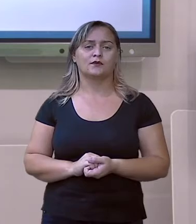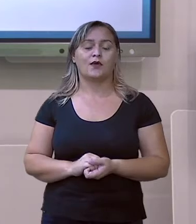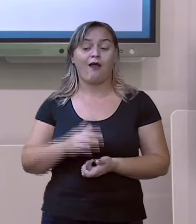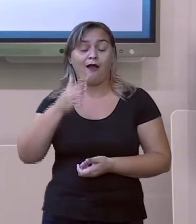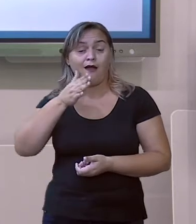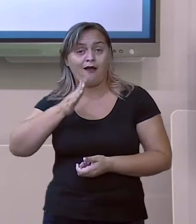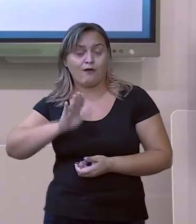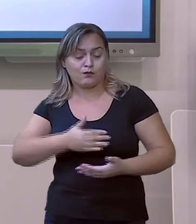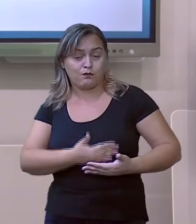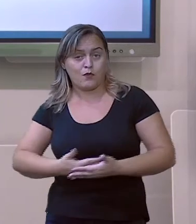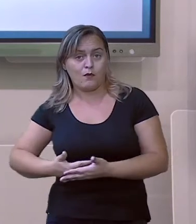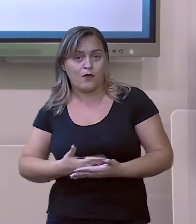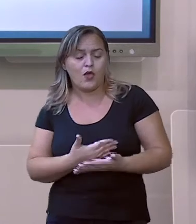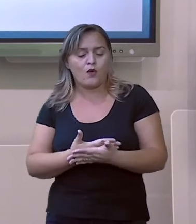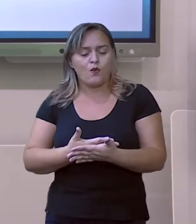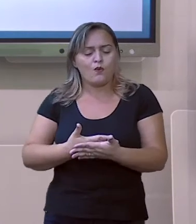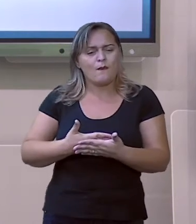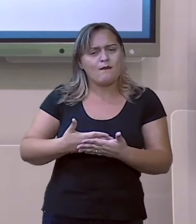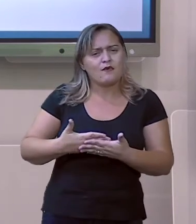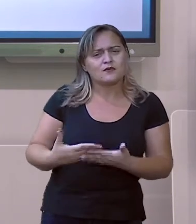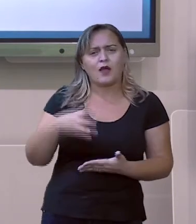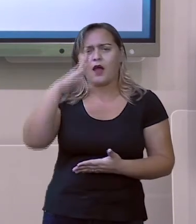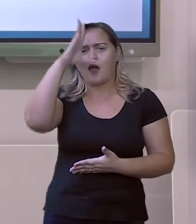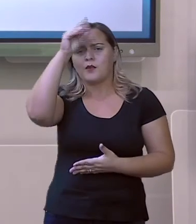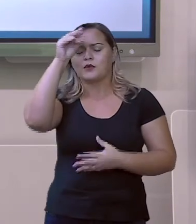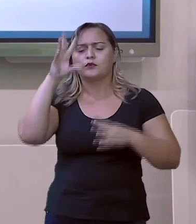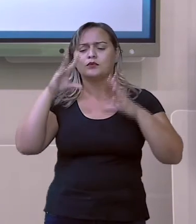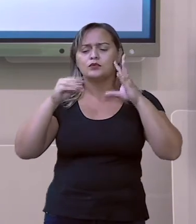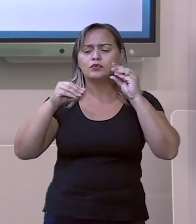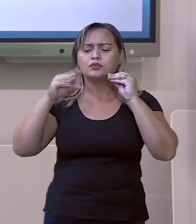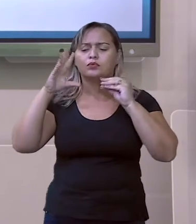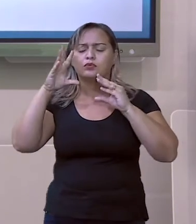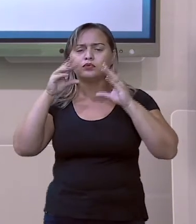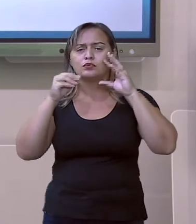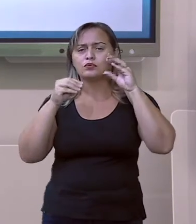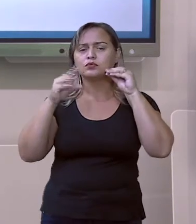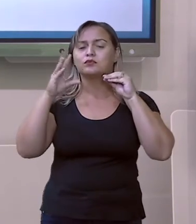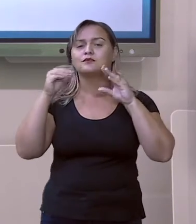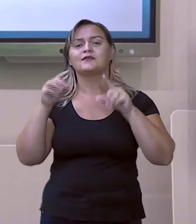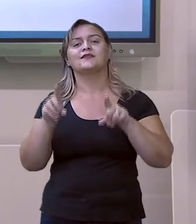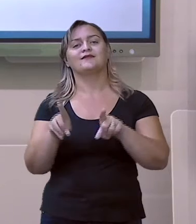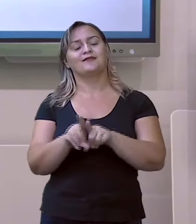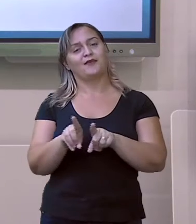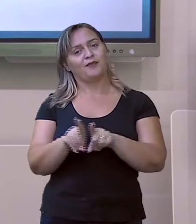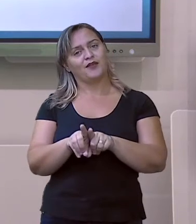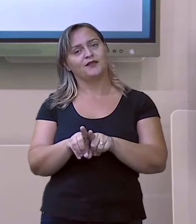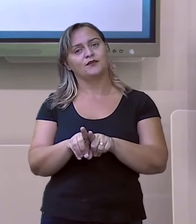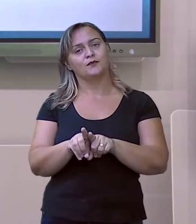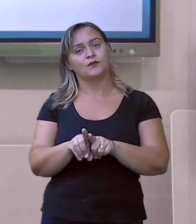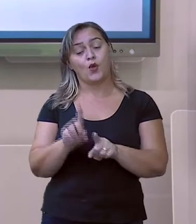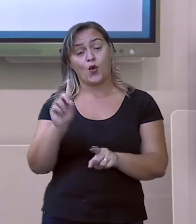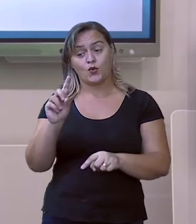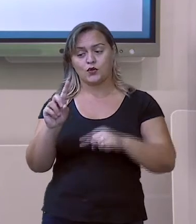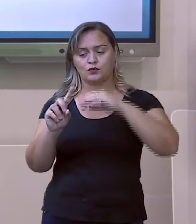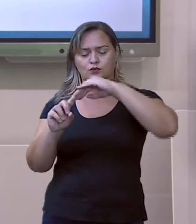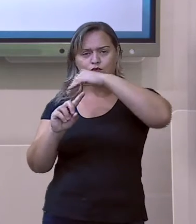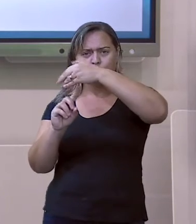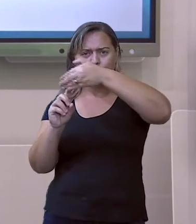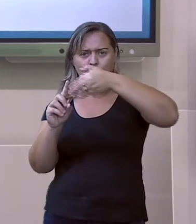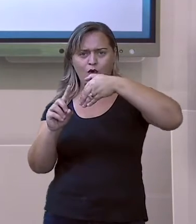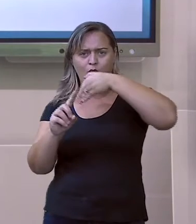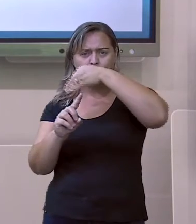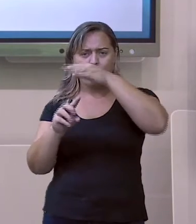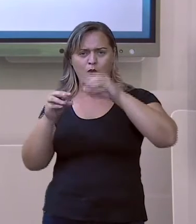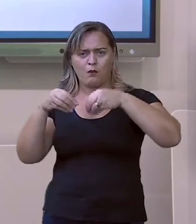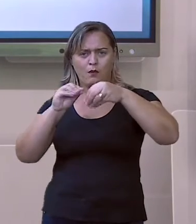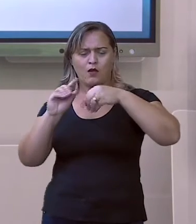abrindo, fechando os lábios. Você pode também envolver o dedo com uma gaze e passar suavemente dentro da boca da